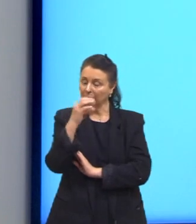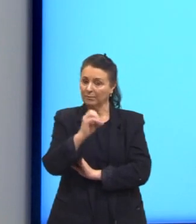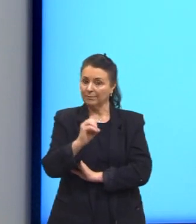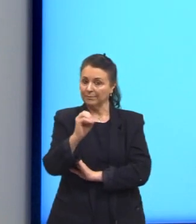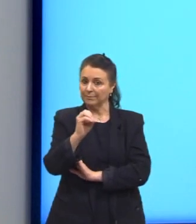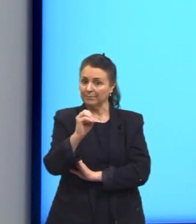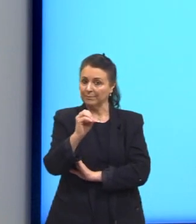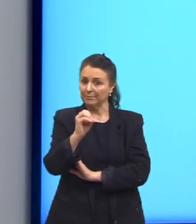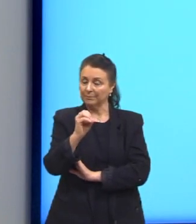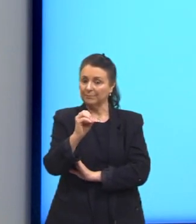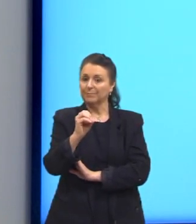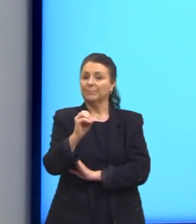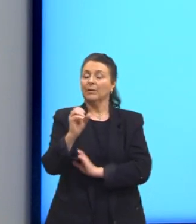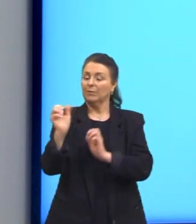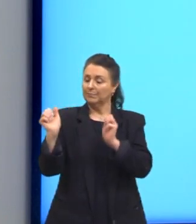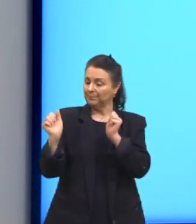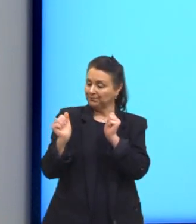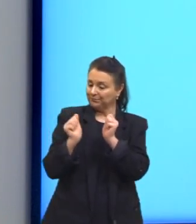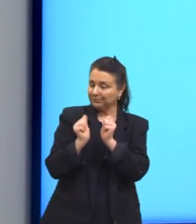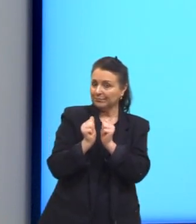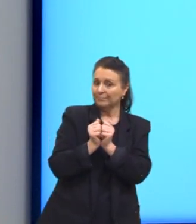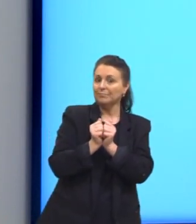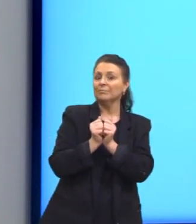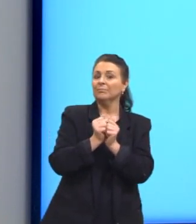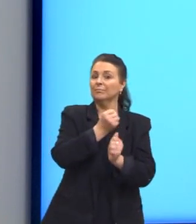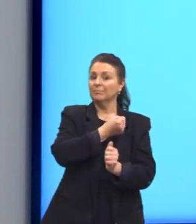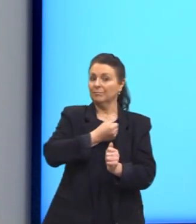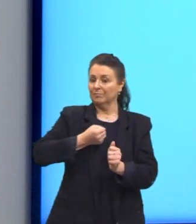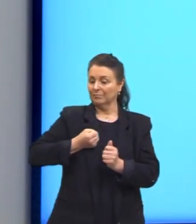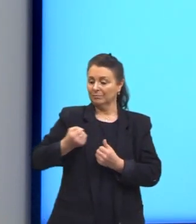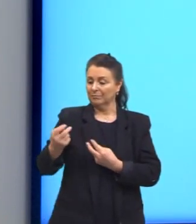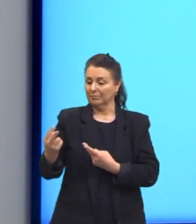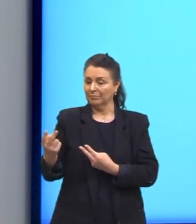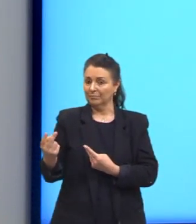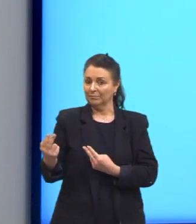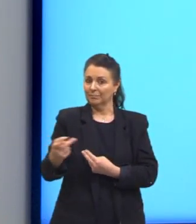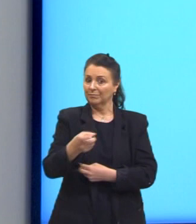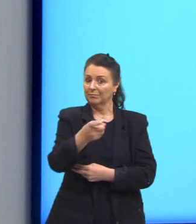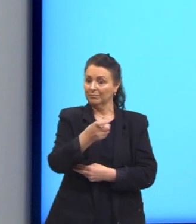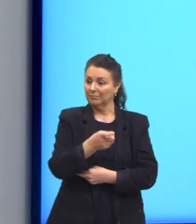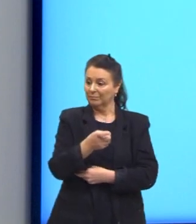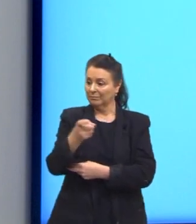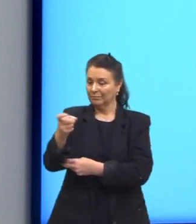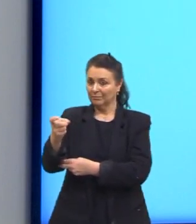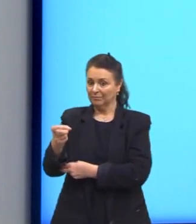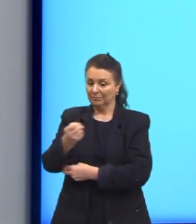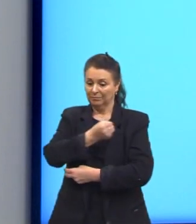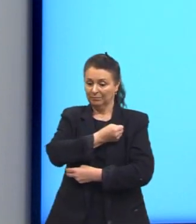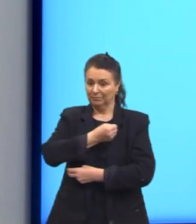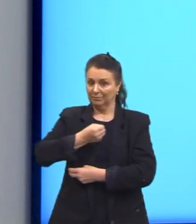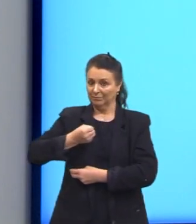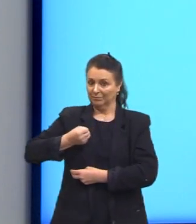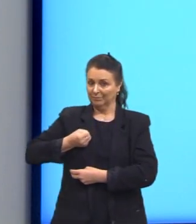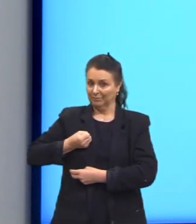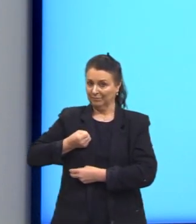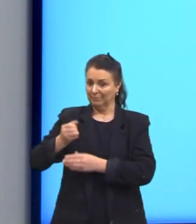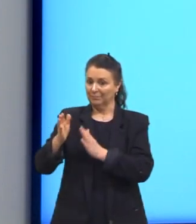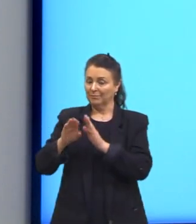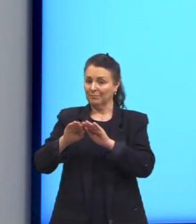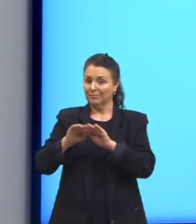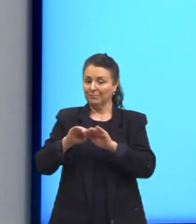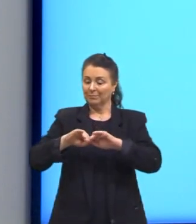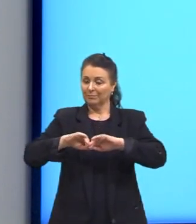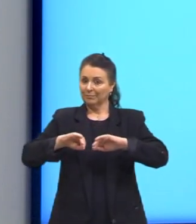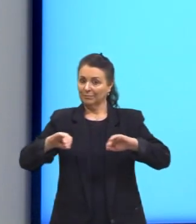Aqui, nós podemos juntar os termos semelhantes, né? X com x e número com número. E aí, nós teríamos